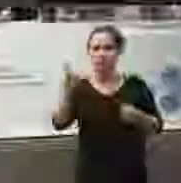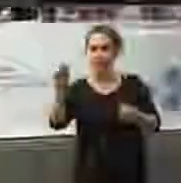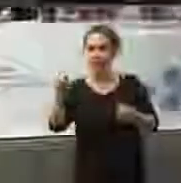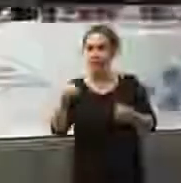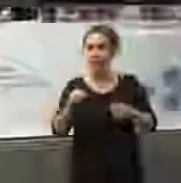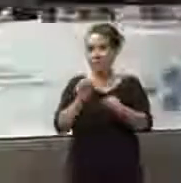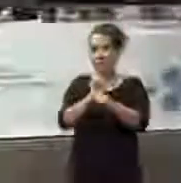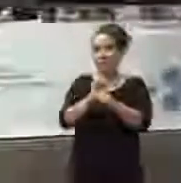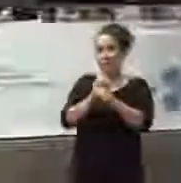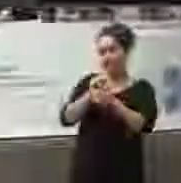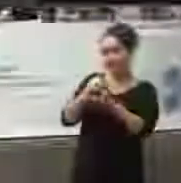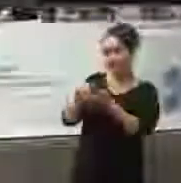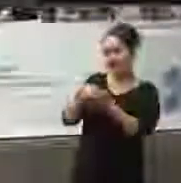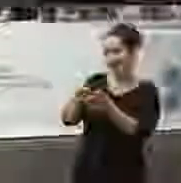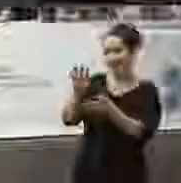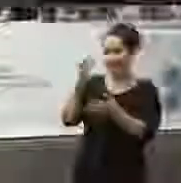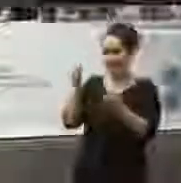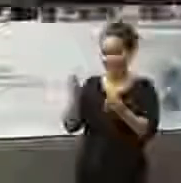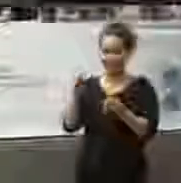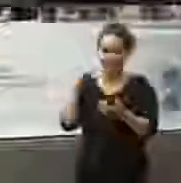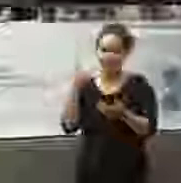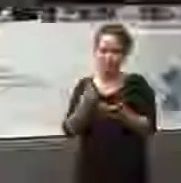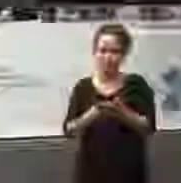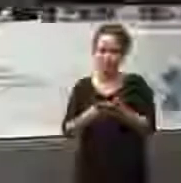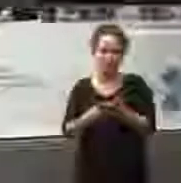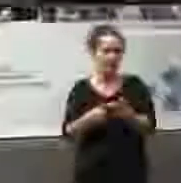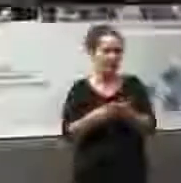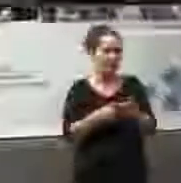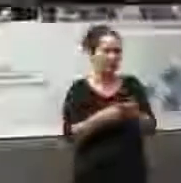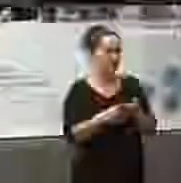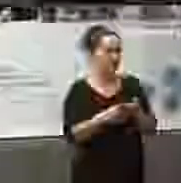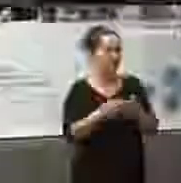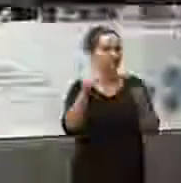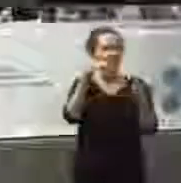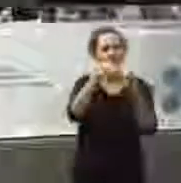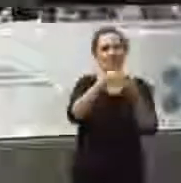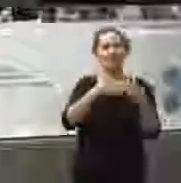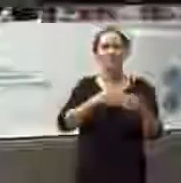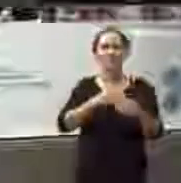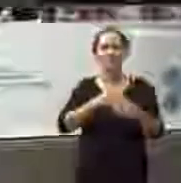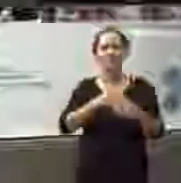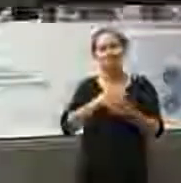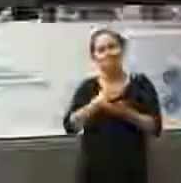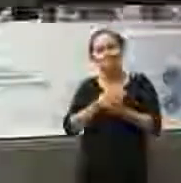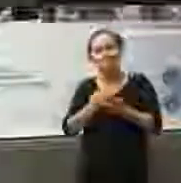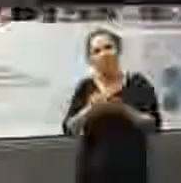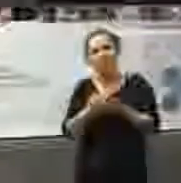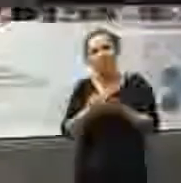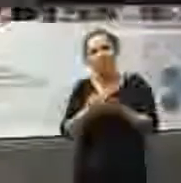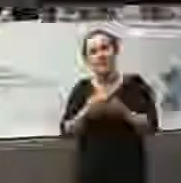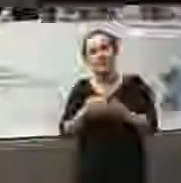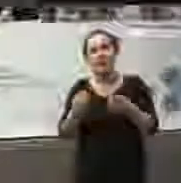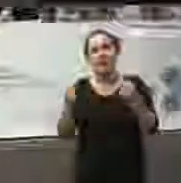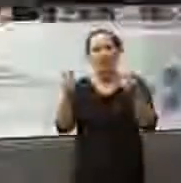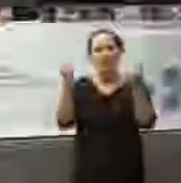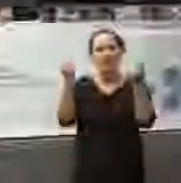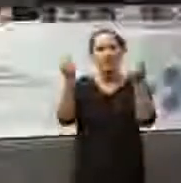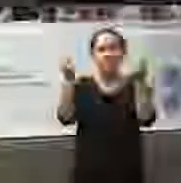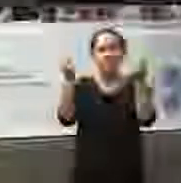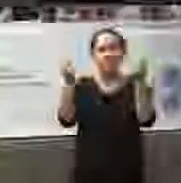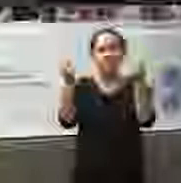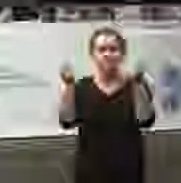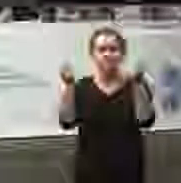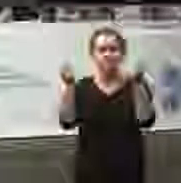comigo mas em princípio aumentar despesa com saúde